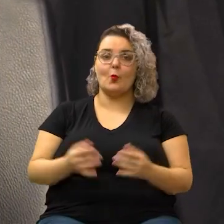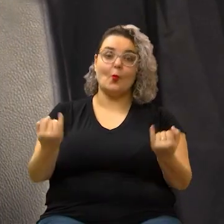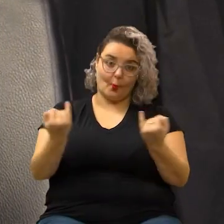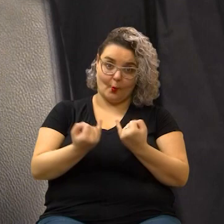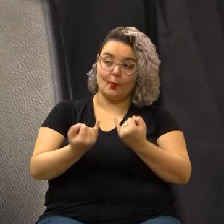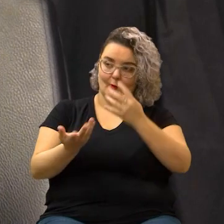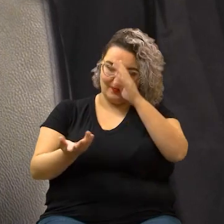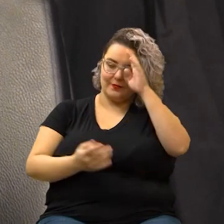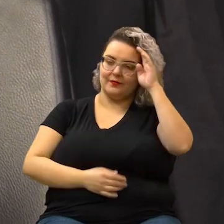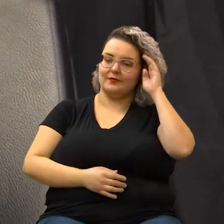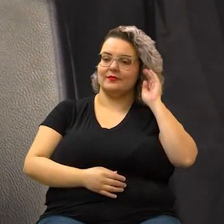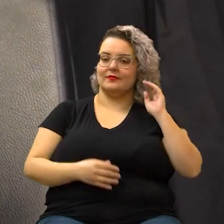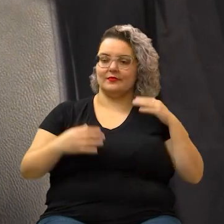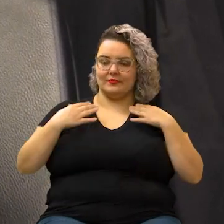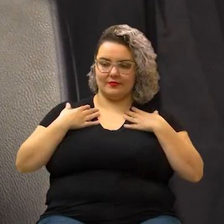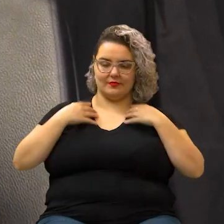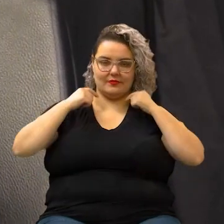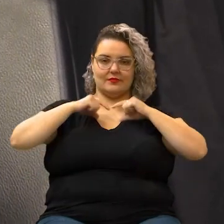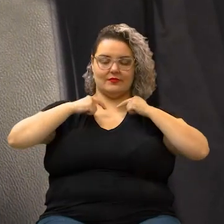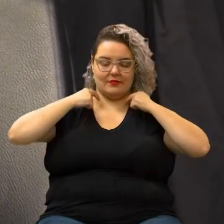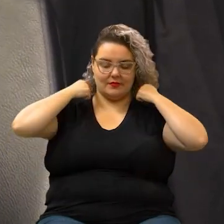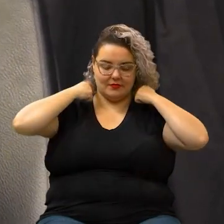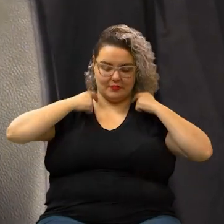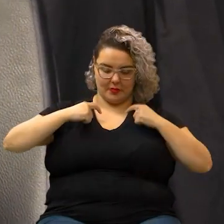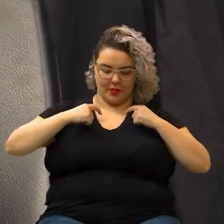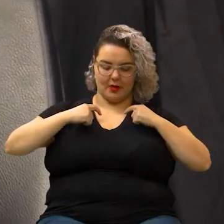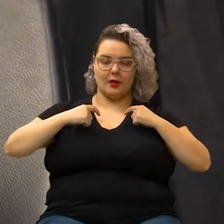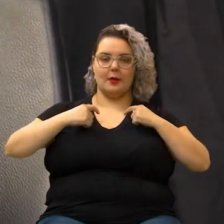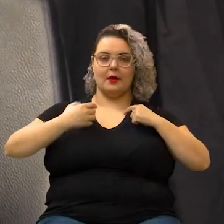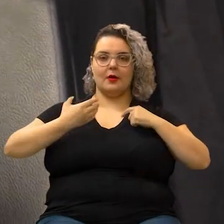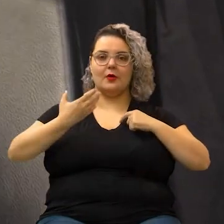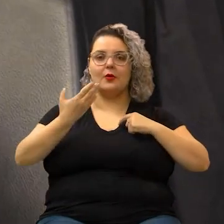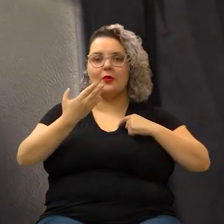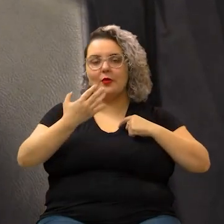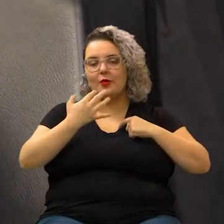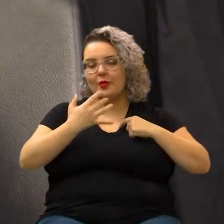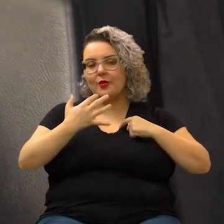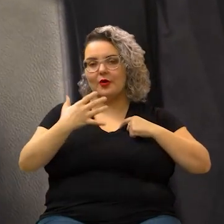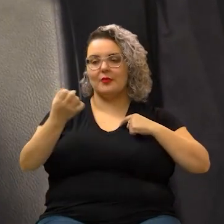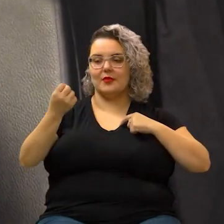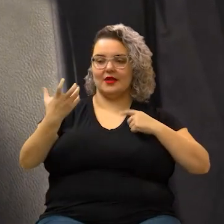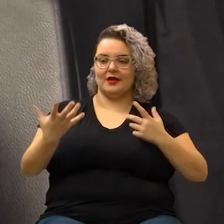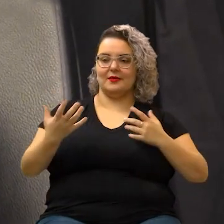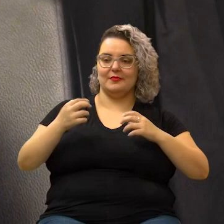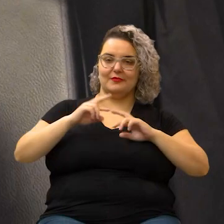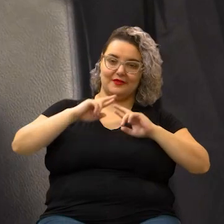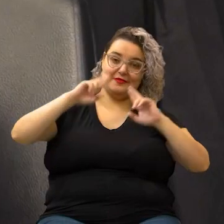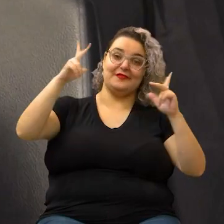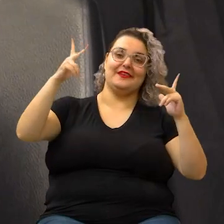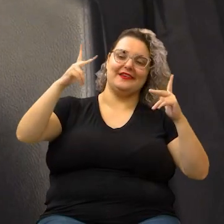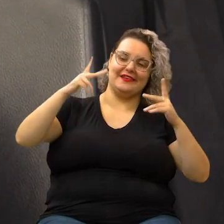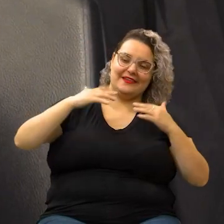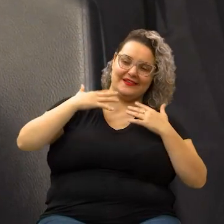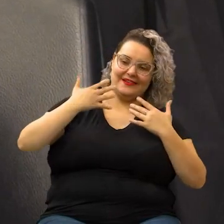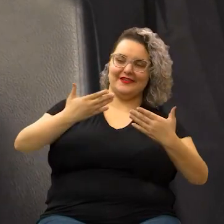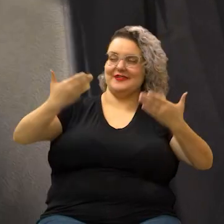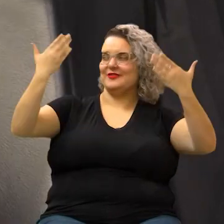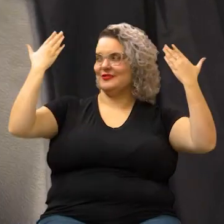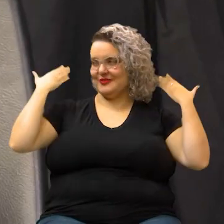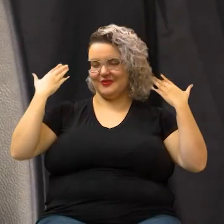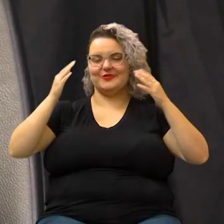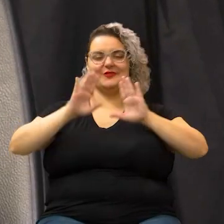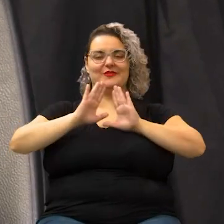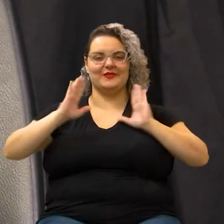magro, né? Sou magro, estou vestindo aqui uma camiseta gola polo, cor branca, para dar um contraste bom aí com o nosso